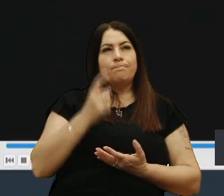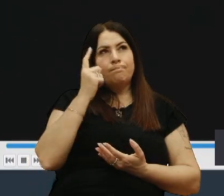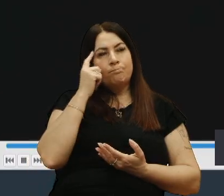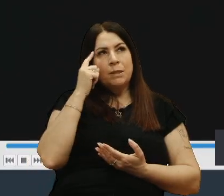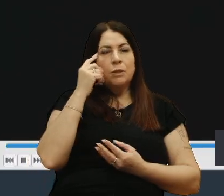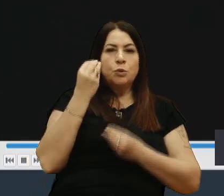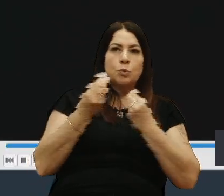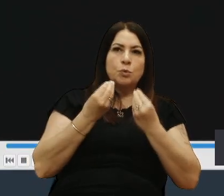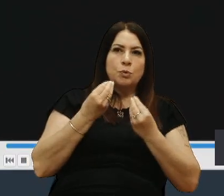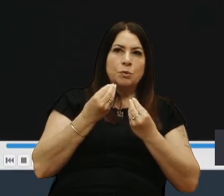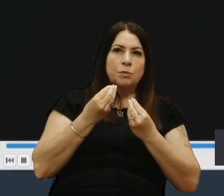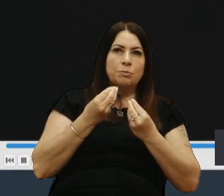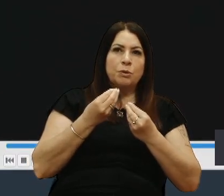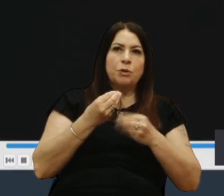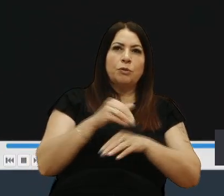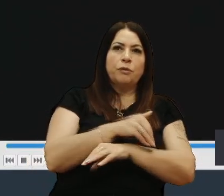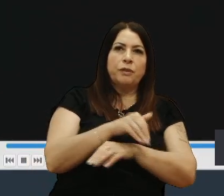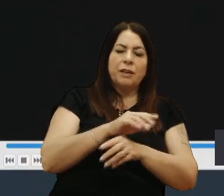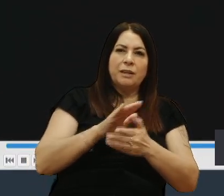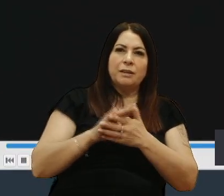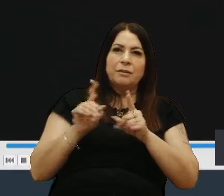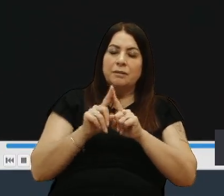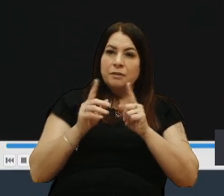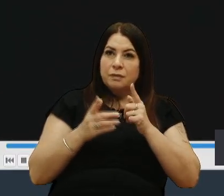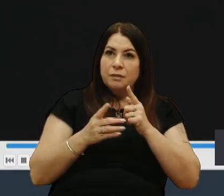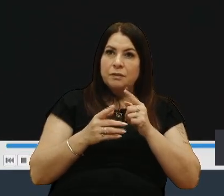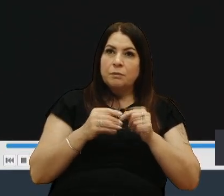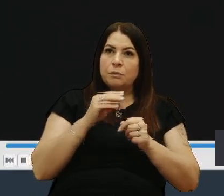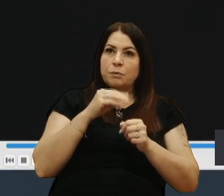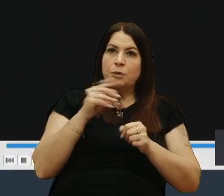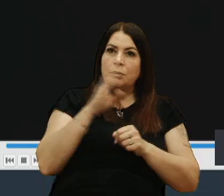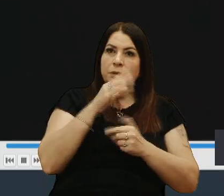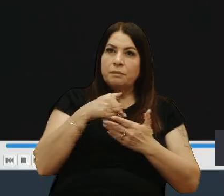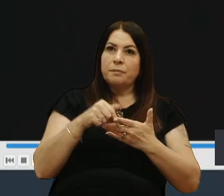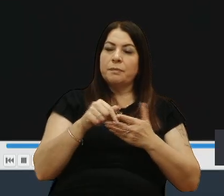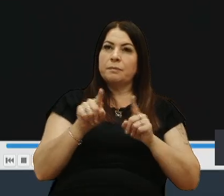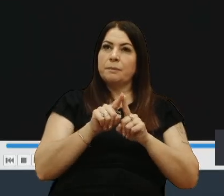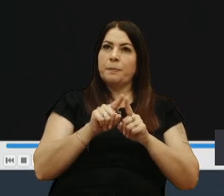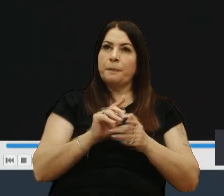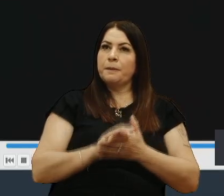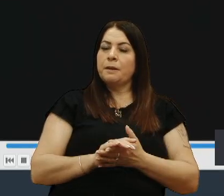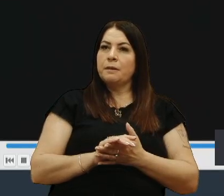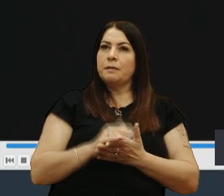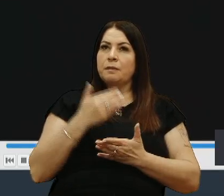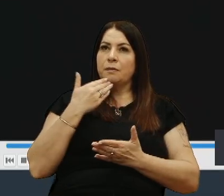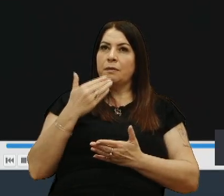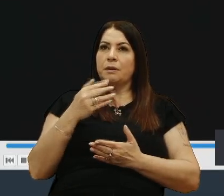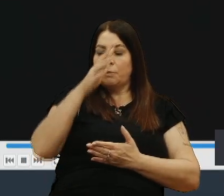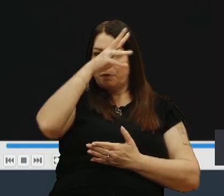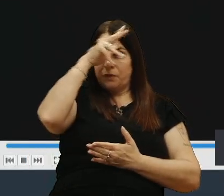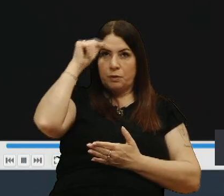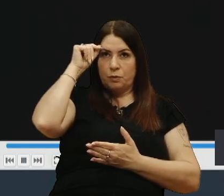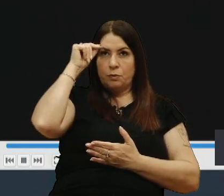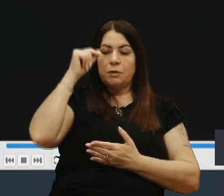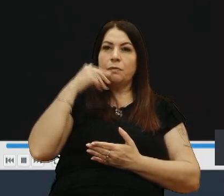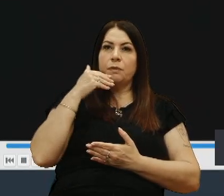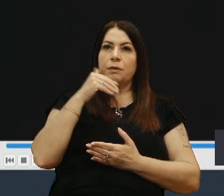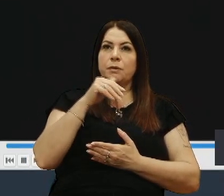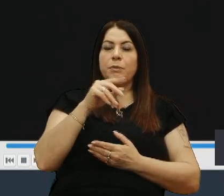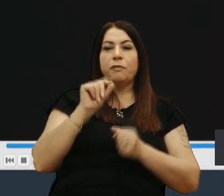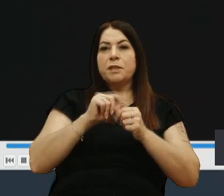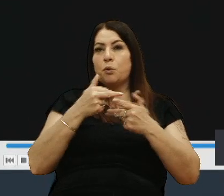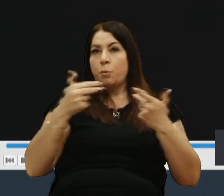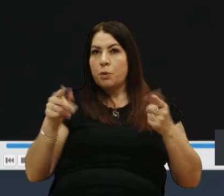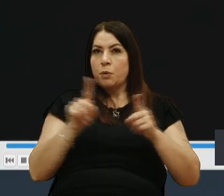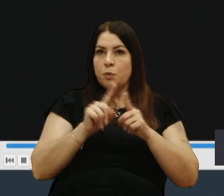pensativo a respeito dessa rua, porque o pessoal passa muito correndo, muito rápido aqui. Então a gente fez a solicitação da prefeitura para que fosse tomada alguma providência.